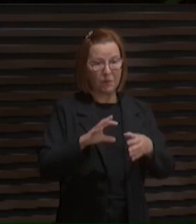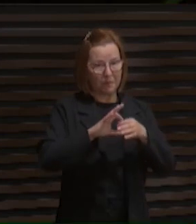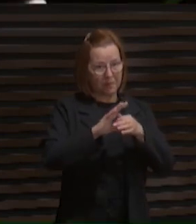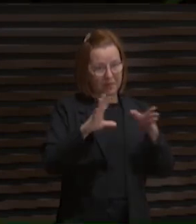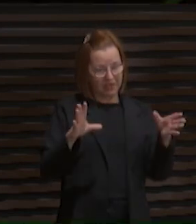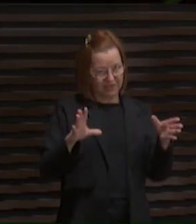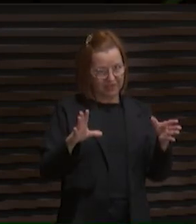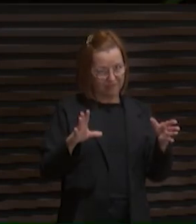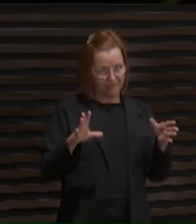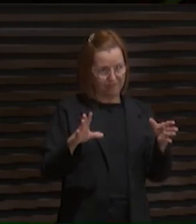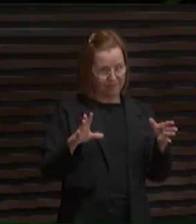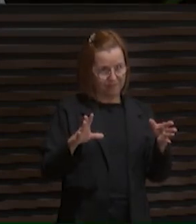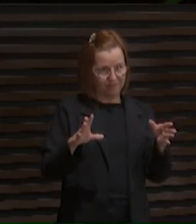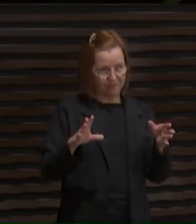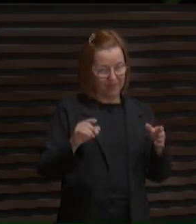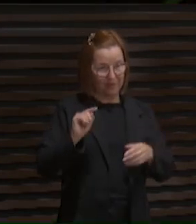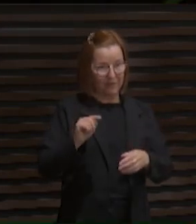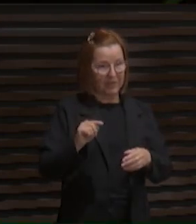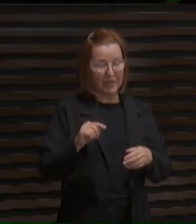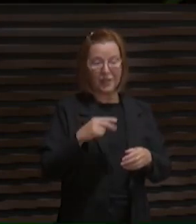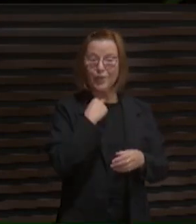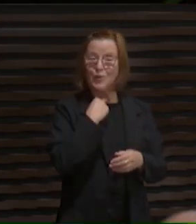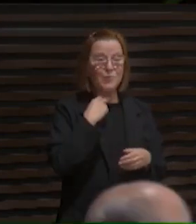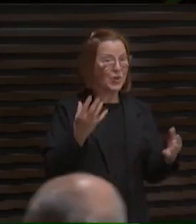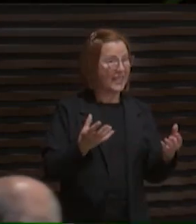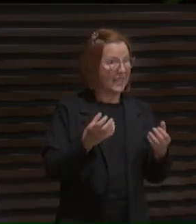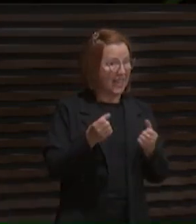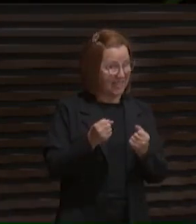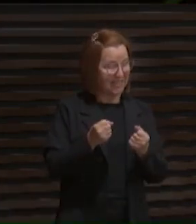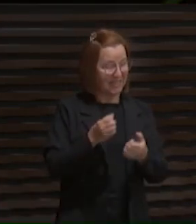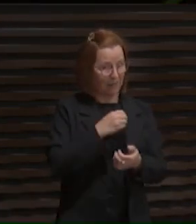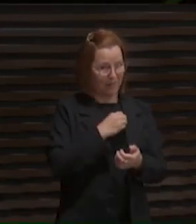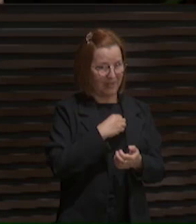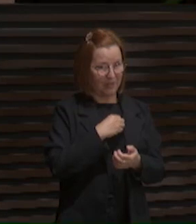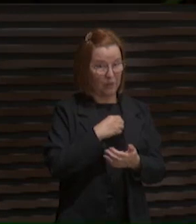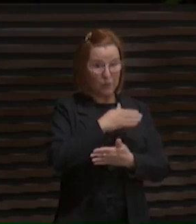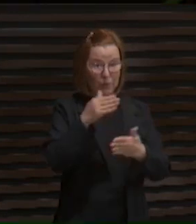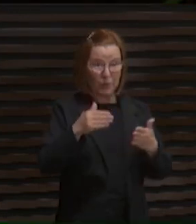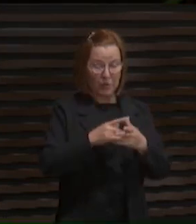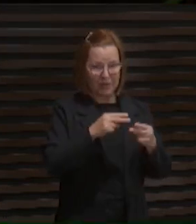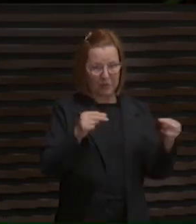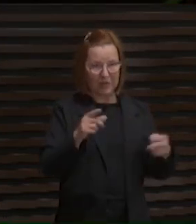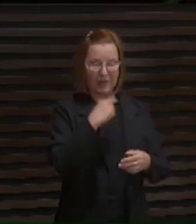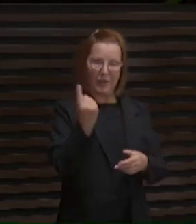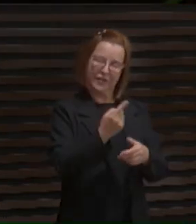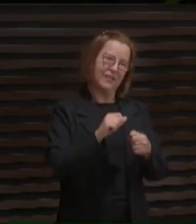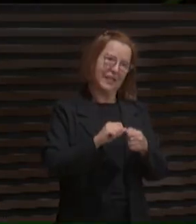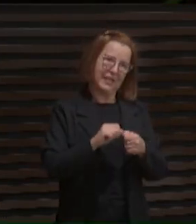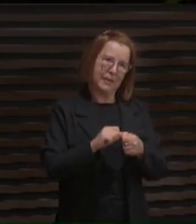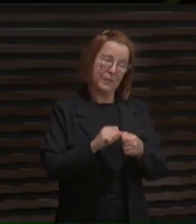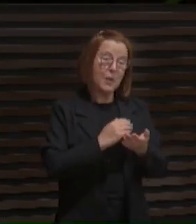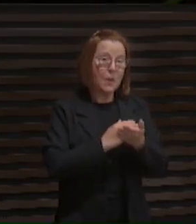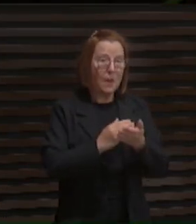dar lugar. Todas as nossas ações, tudo que a gente faz, ela tem uma raiz, ela começa na nossa